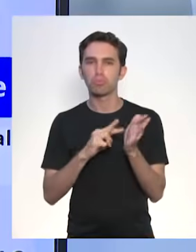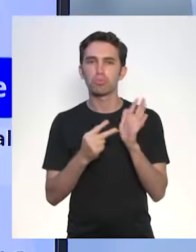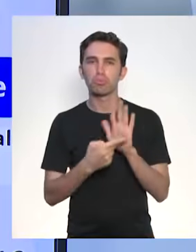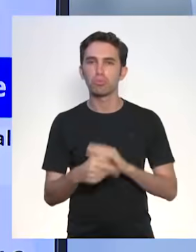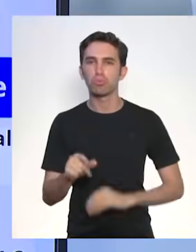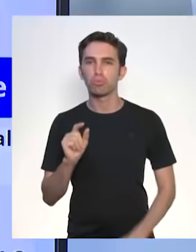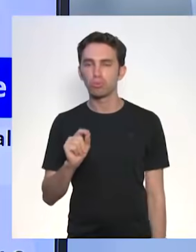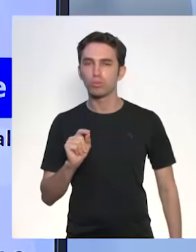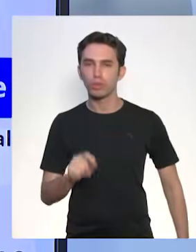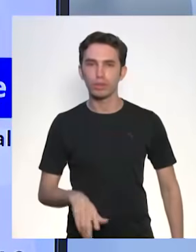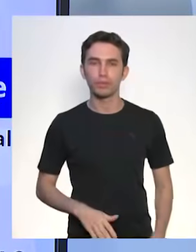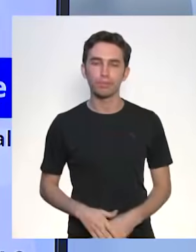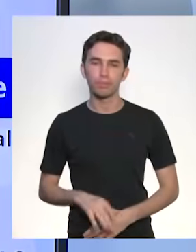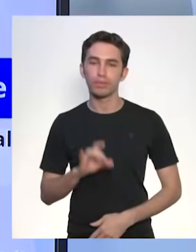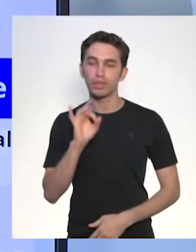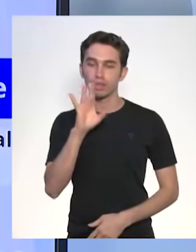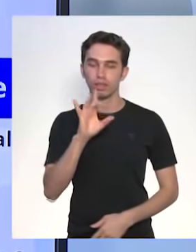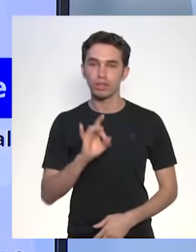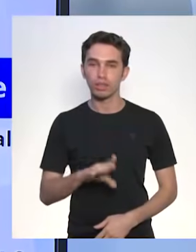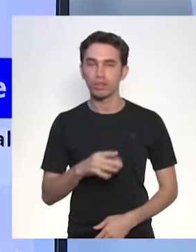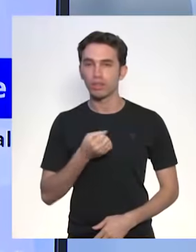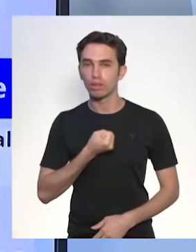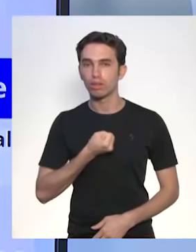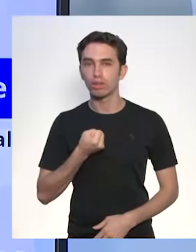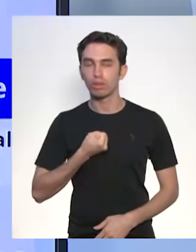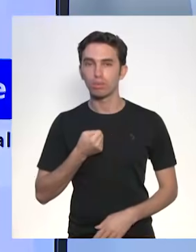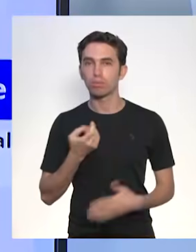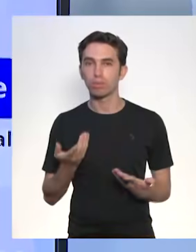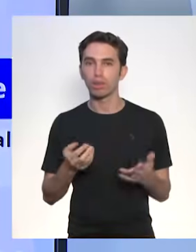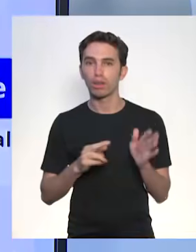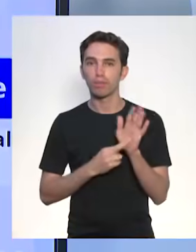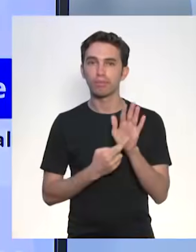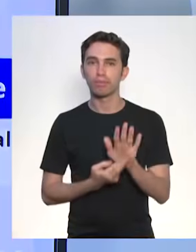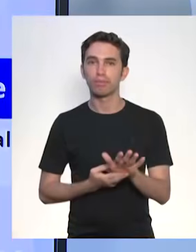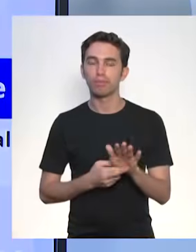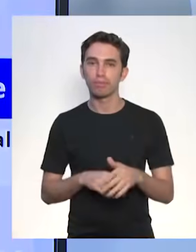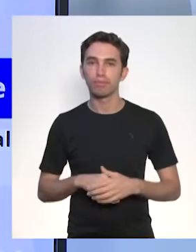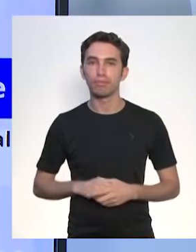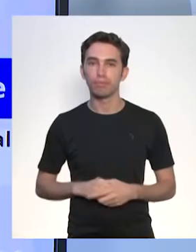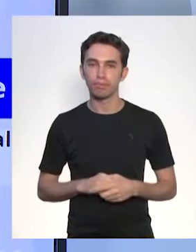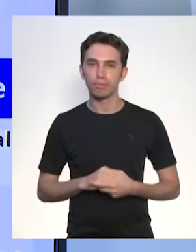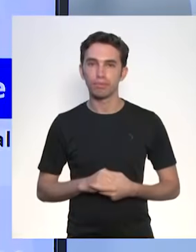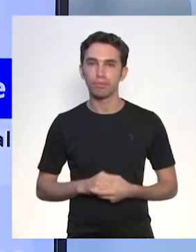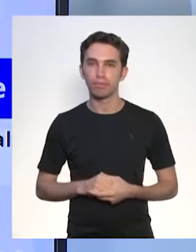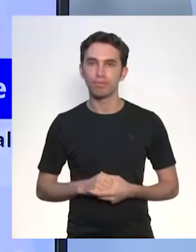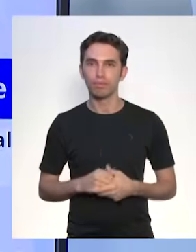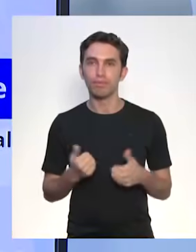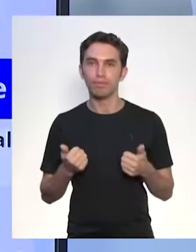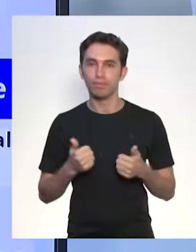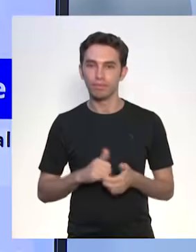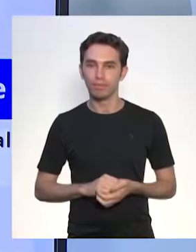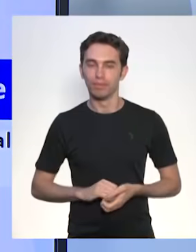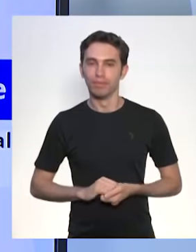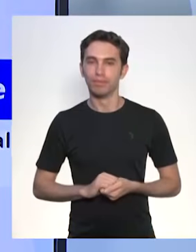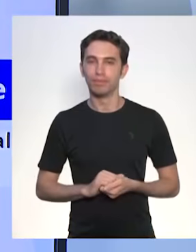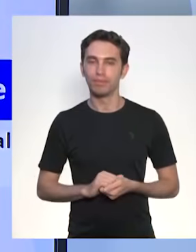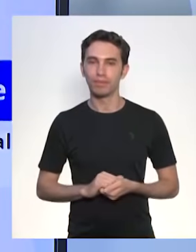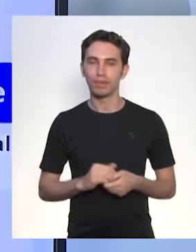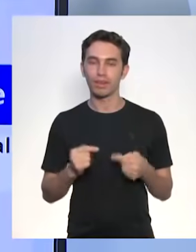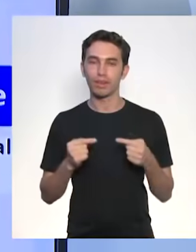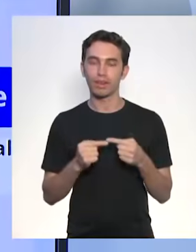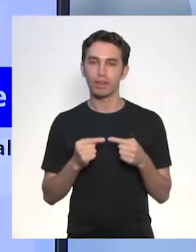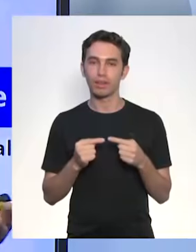o que ela significa, o que cada número daquele da fração tem a dizer em relação ao todo também. Falamos sobre frações